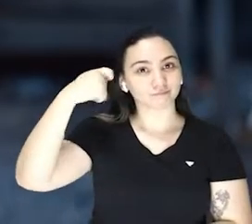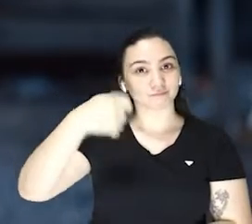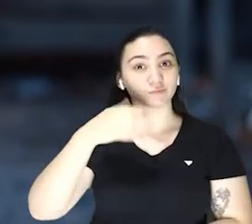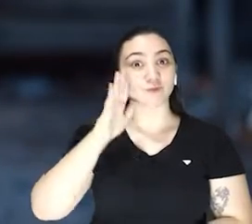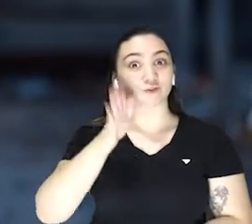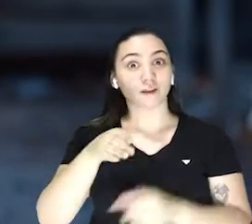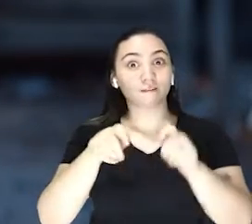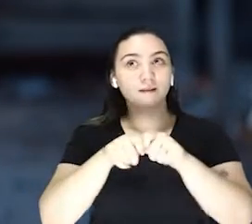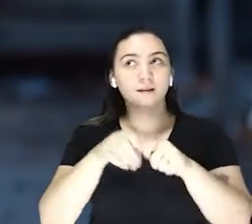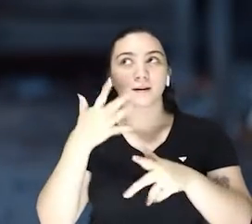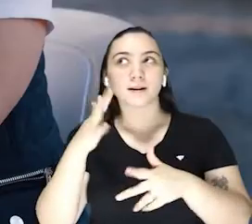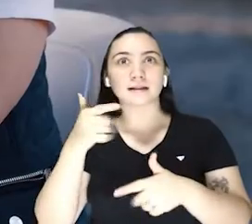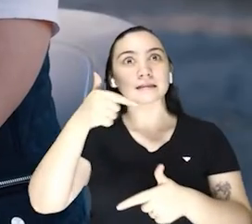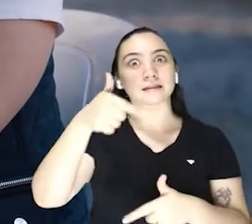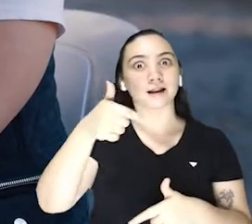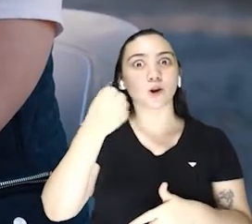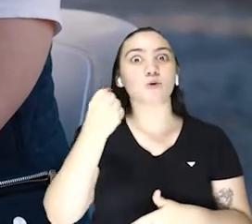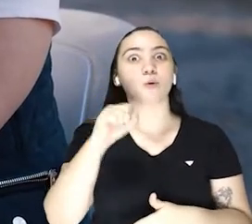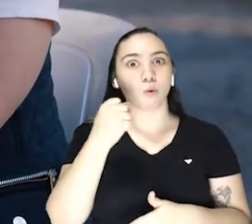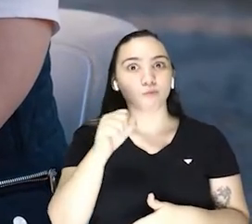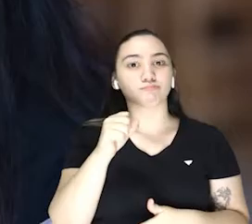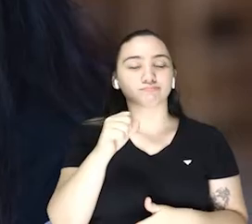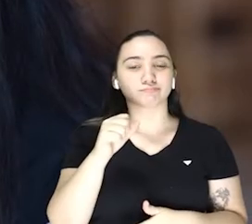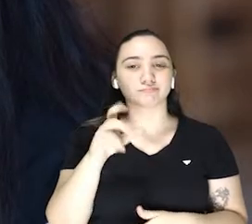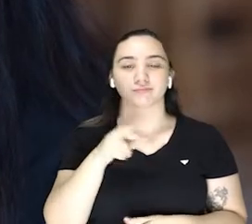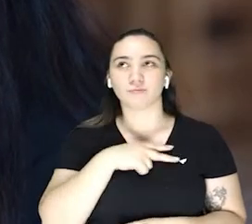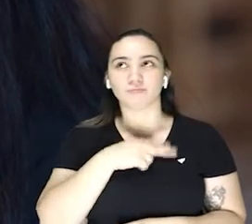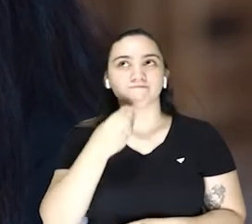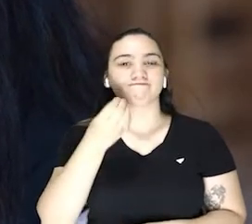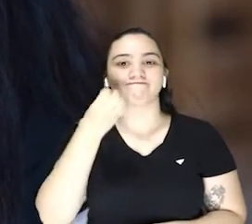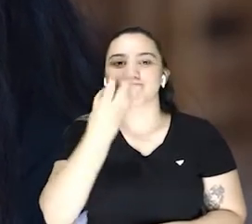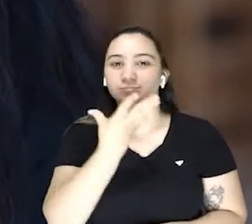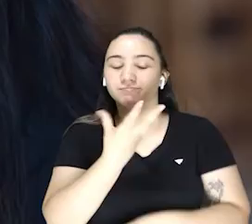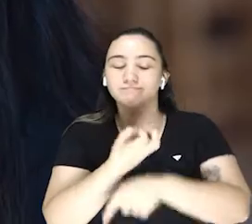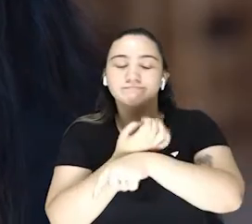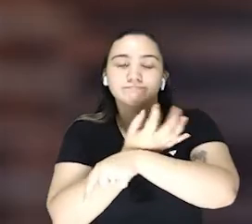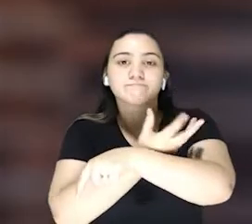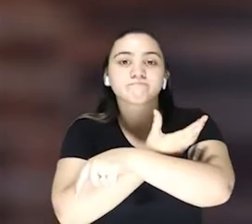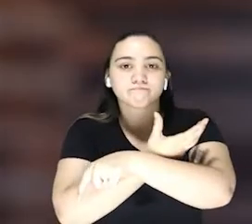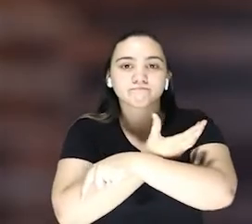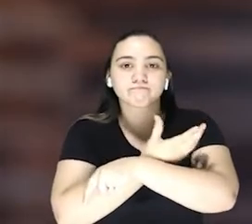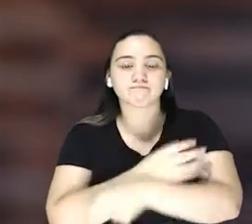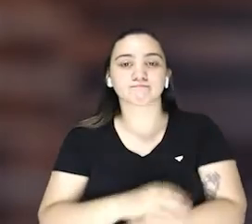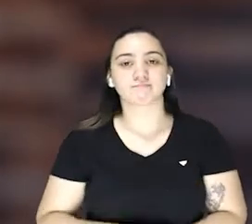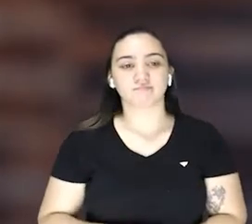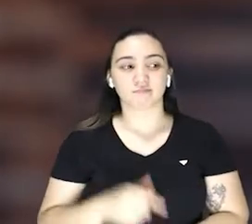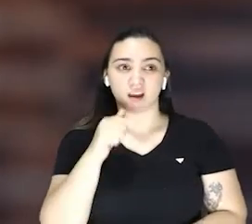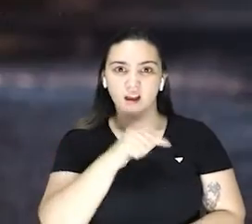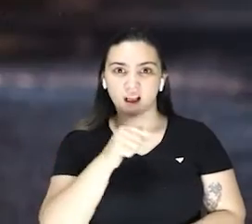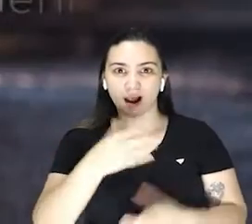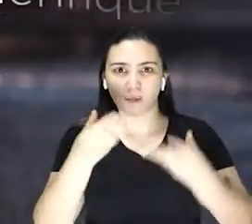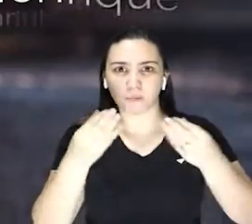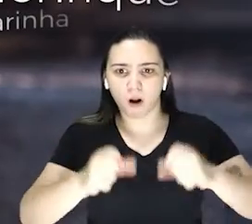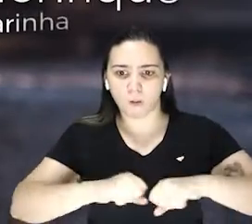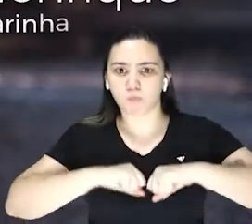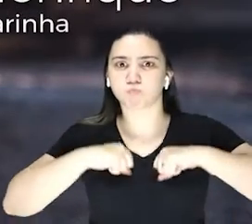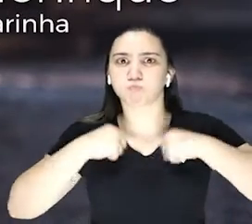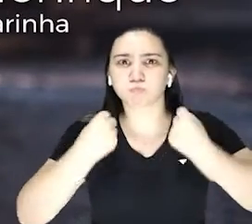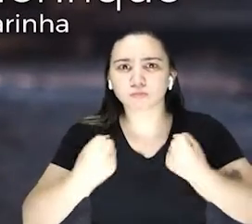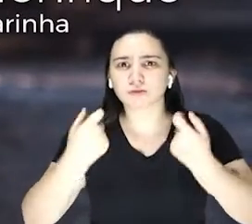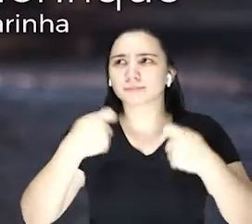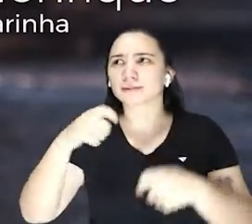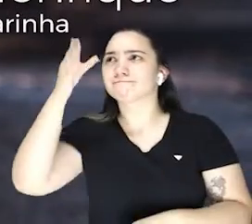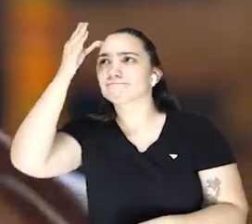peças. Foi tão bom, não sei como explicar. Aí uma emoção muito grande. Ela é muito dedicada. Tinha que decorar um